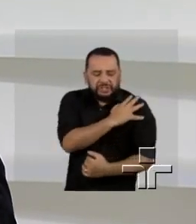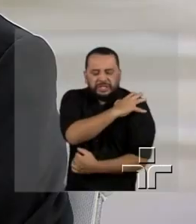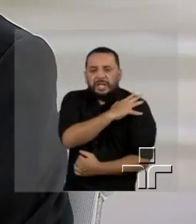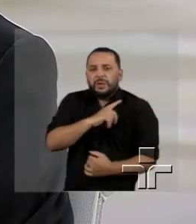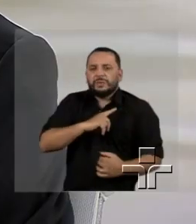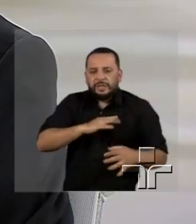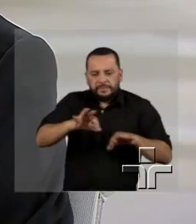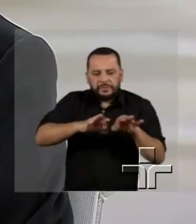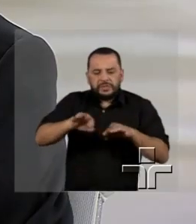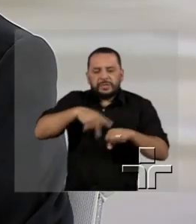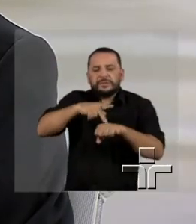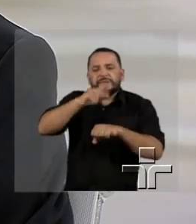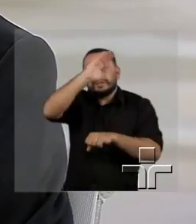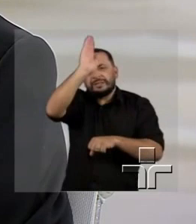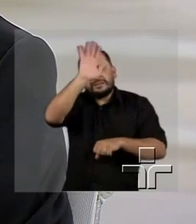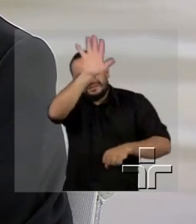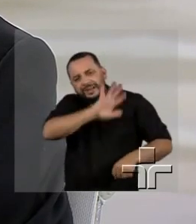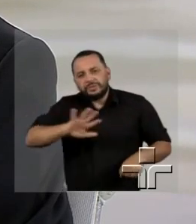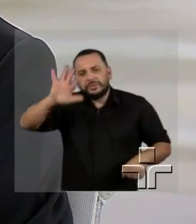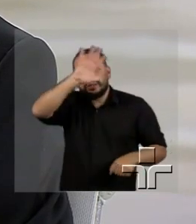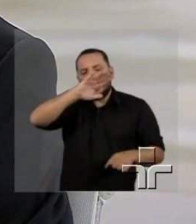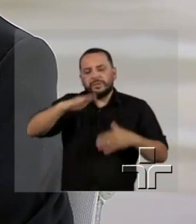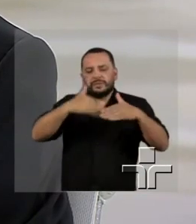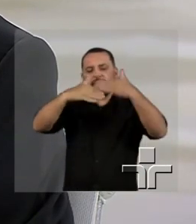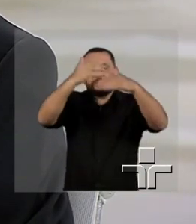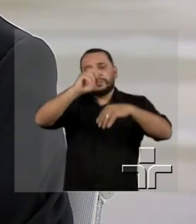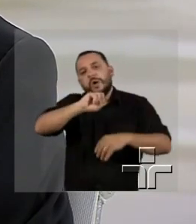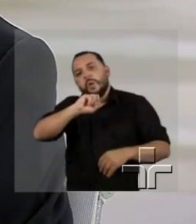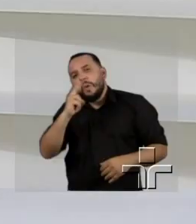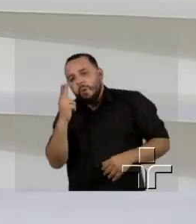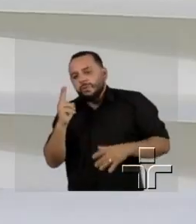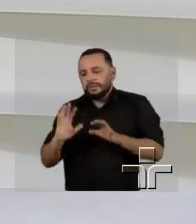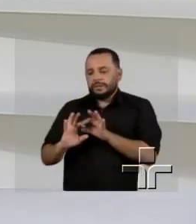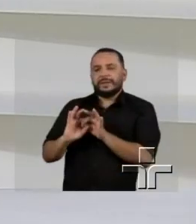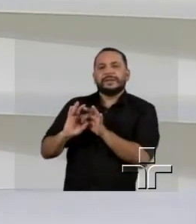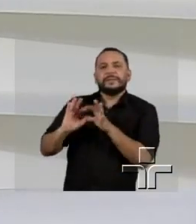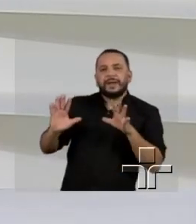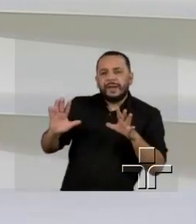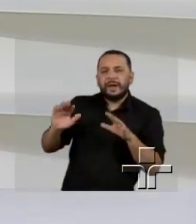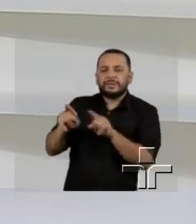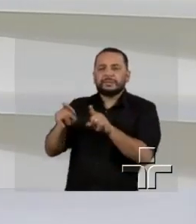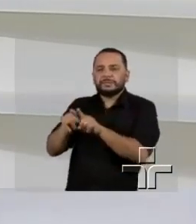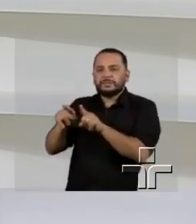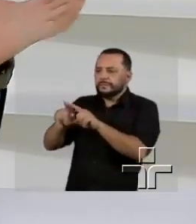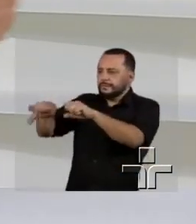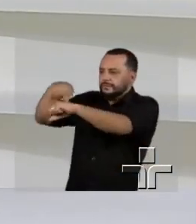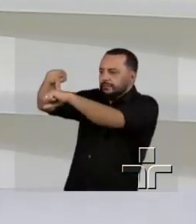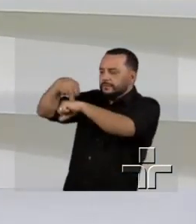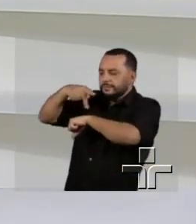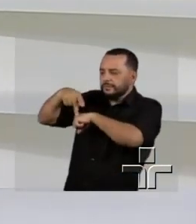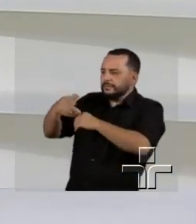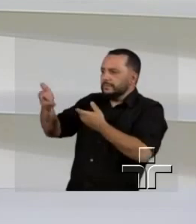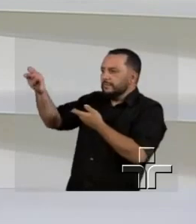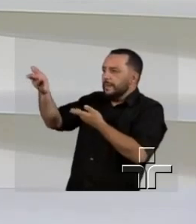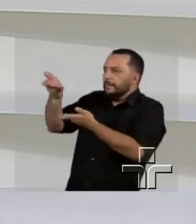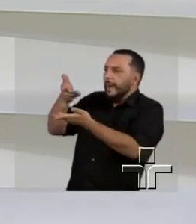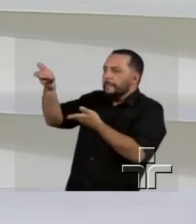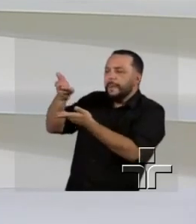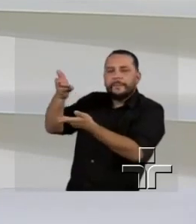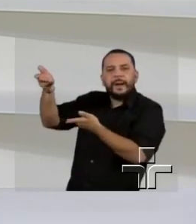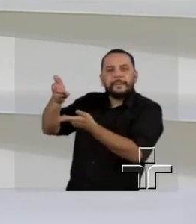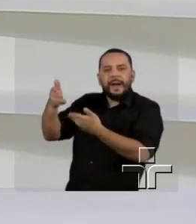a eleição não foi ideológica. A população, no geral, ela quer mudança. Mas, normalmente, esses pequenos grupos